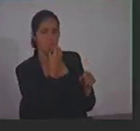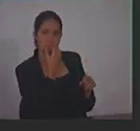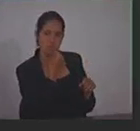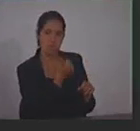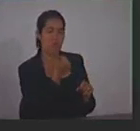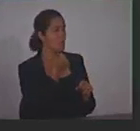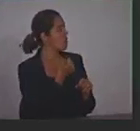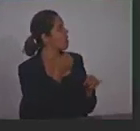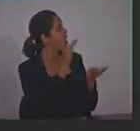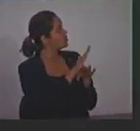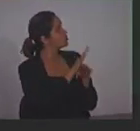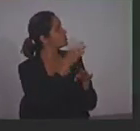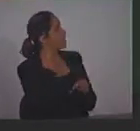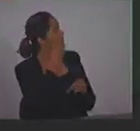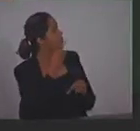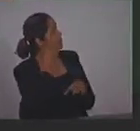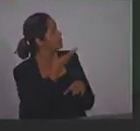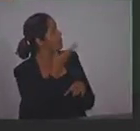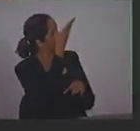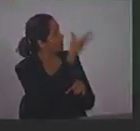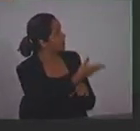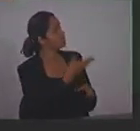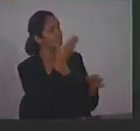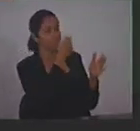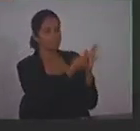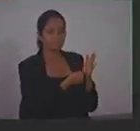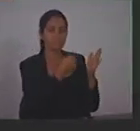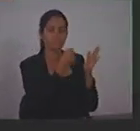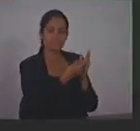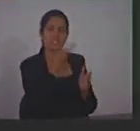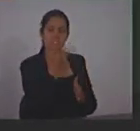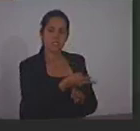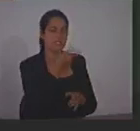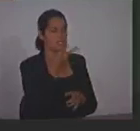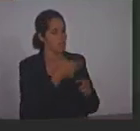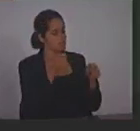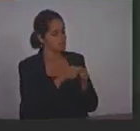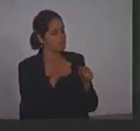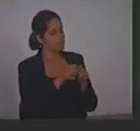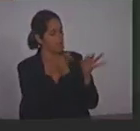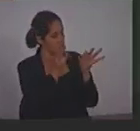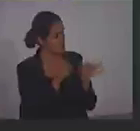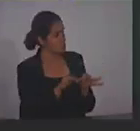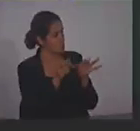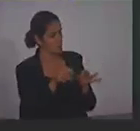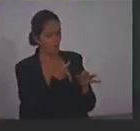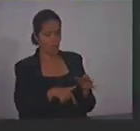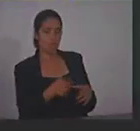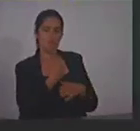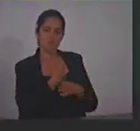do nosso deputado Carlão Pignatari, que não mediu esforços para que essa obra fosse realizada na nossa cidade